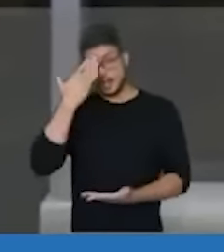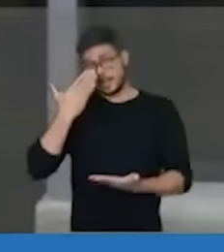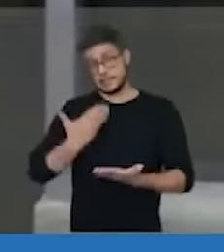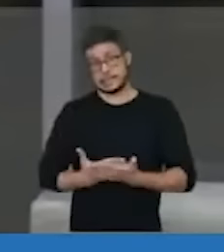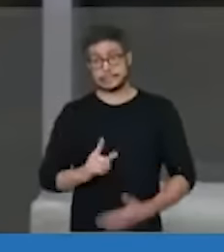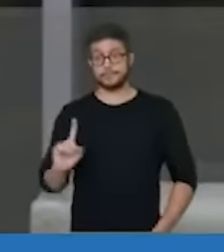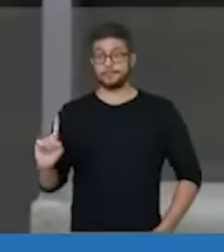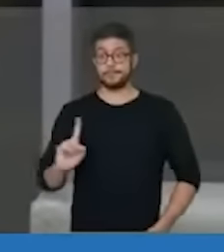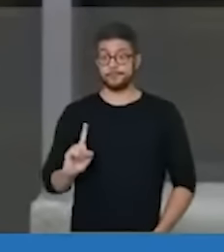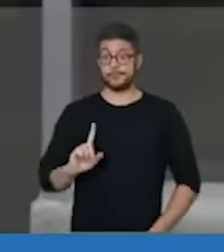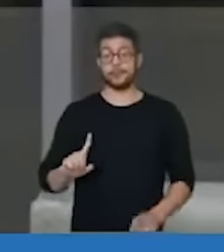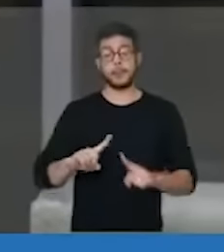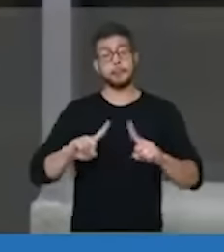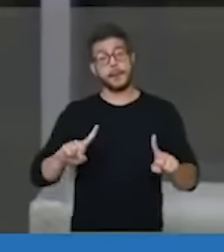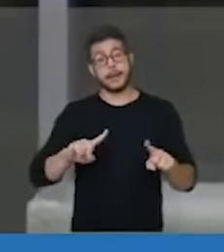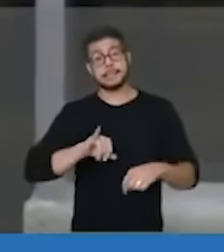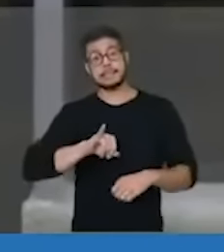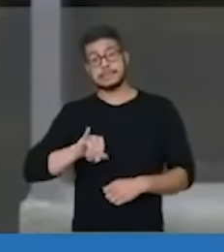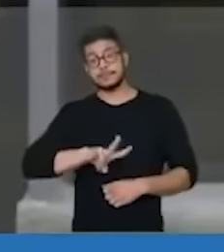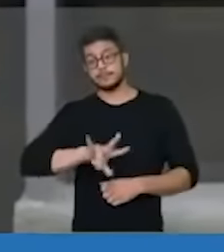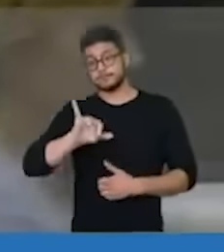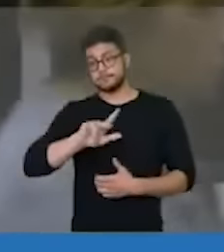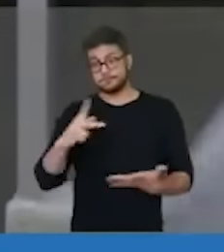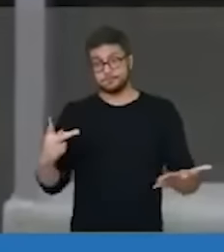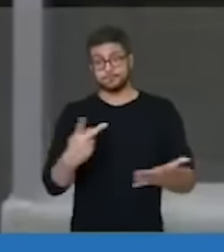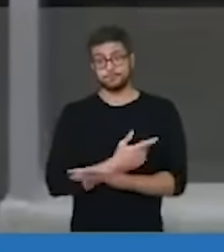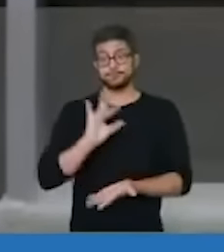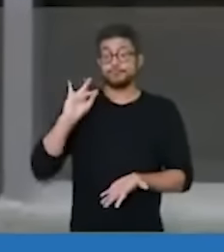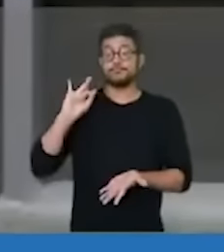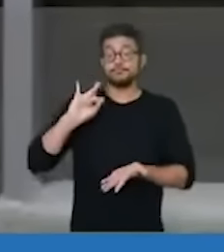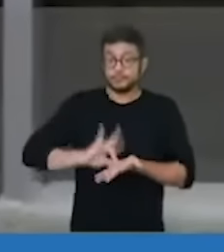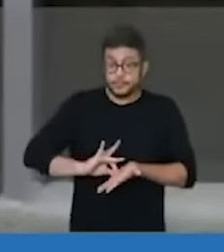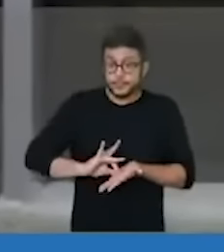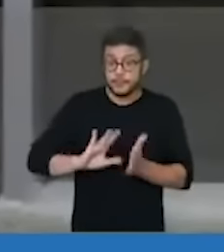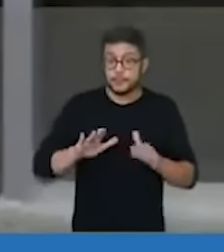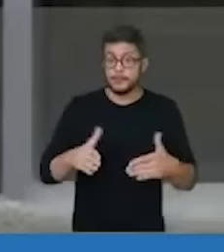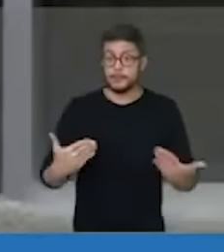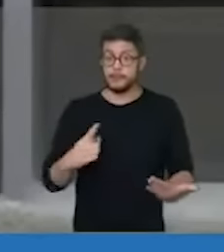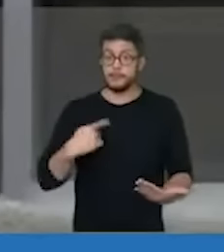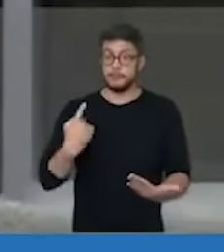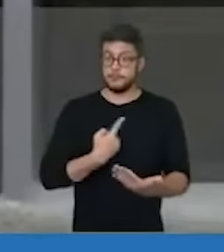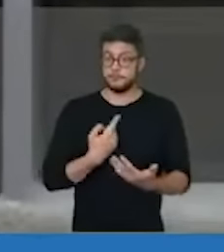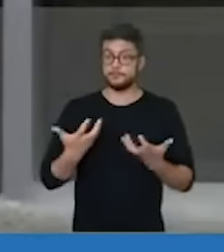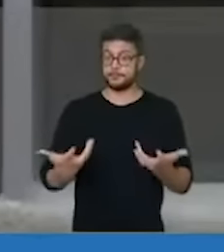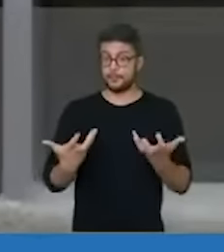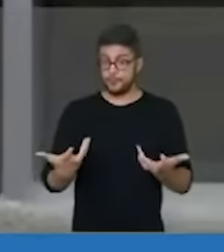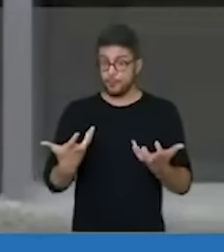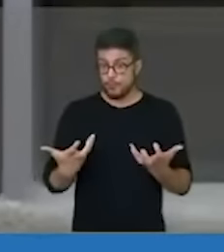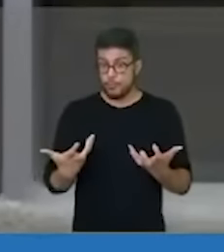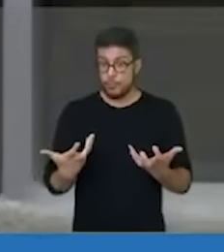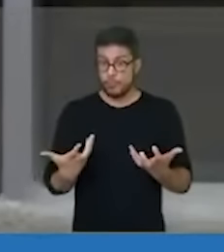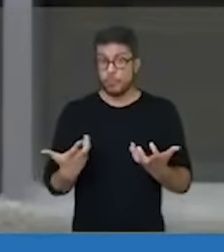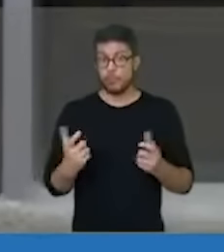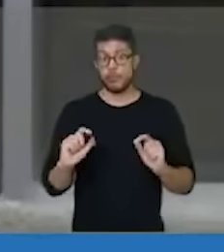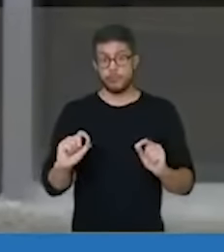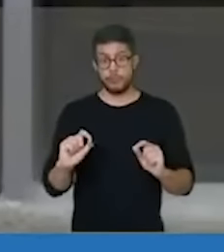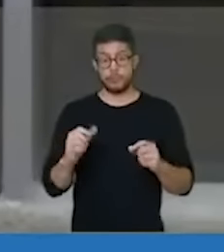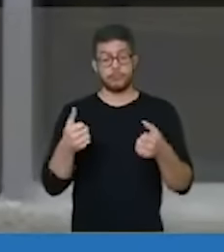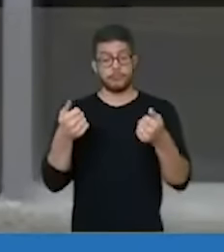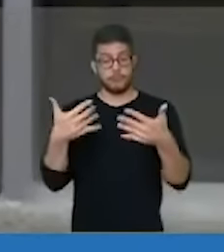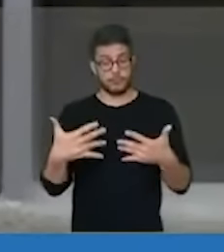um fato concreto, efetivado, nós queremos, em primeiro lugar, destacar aqui que a